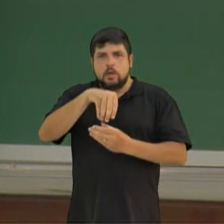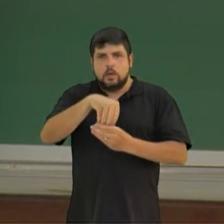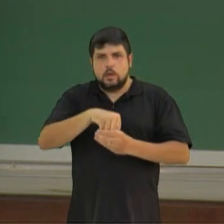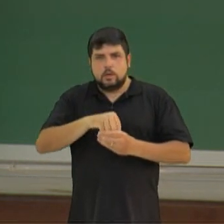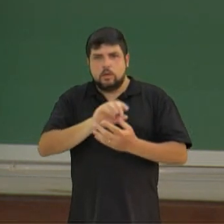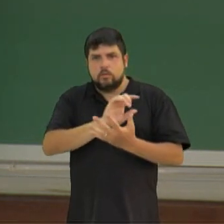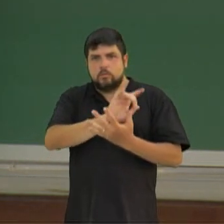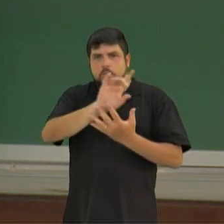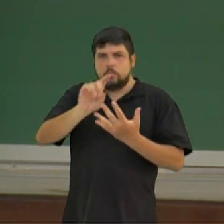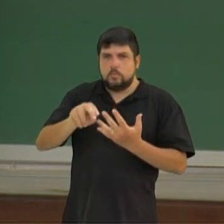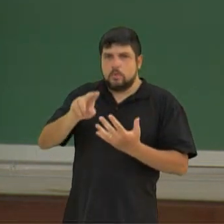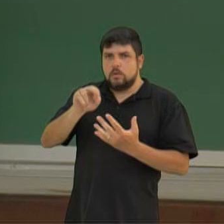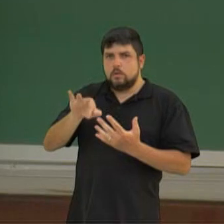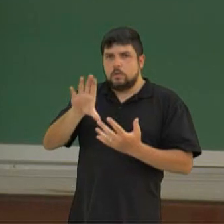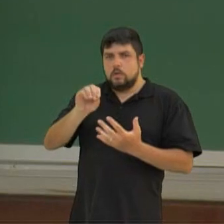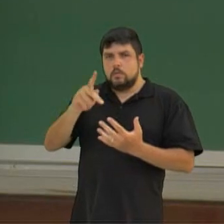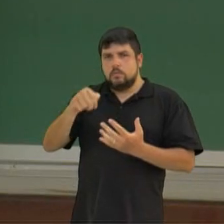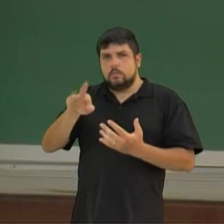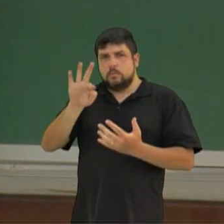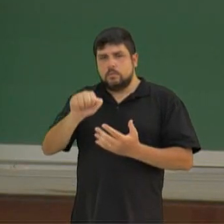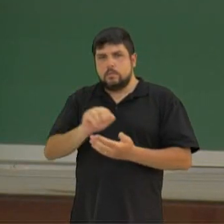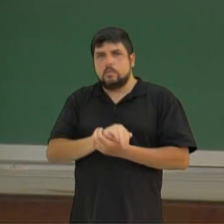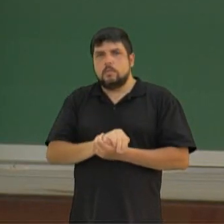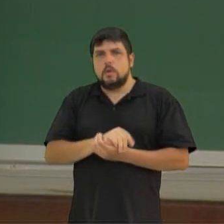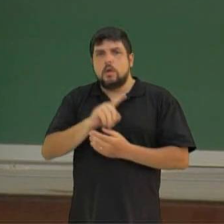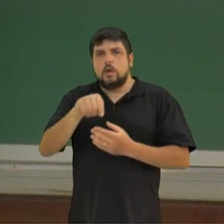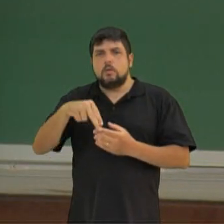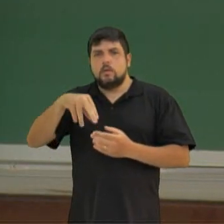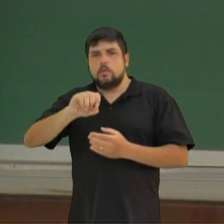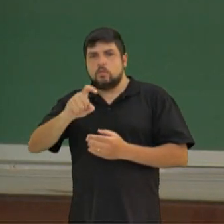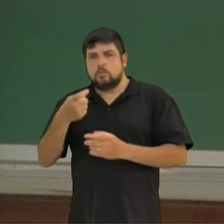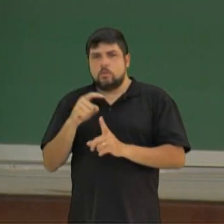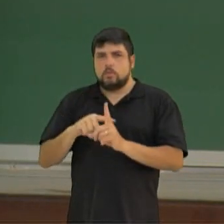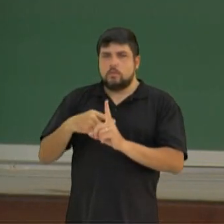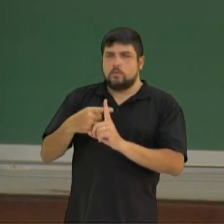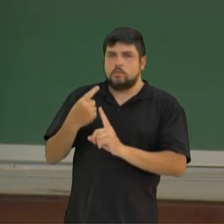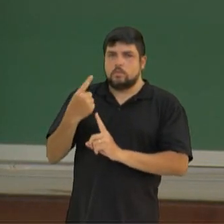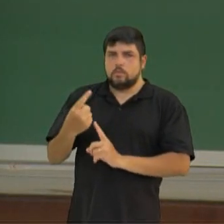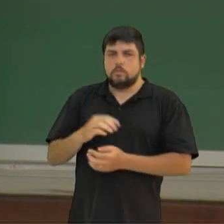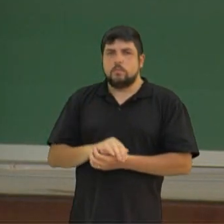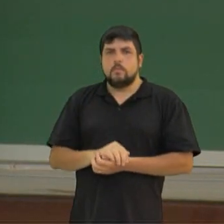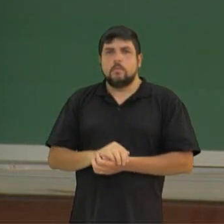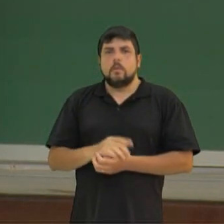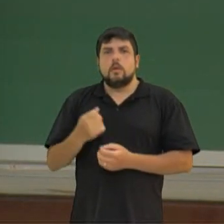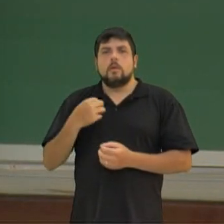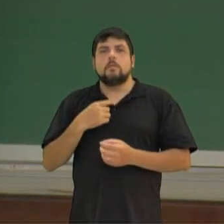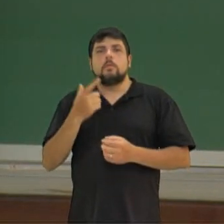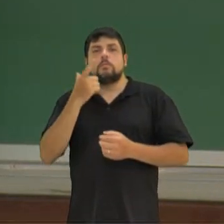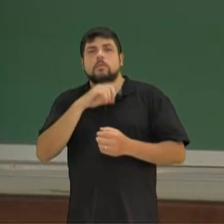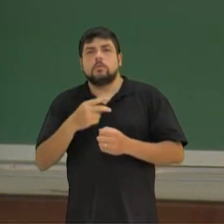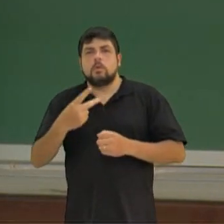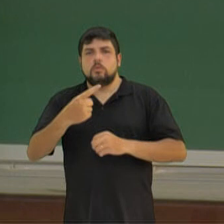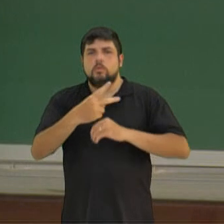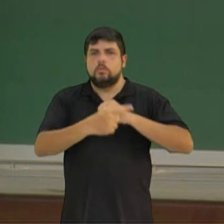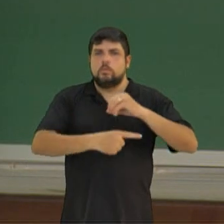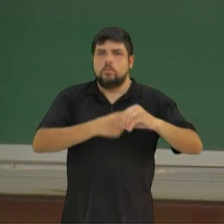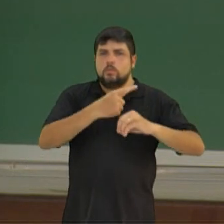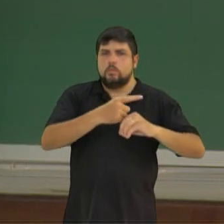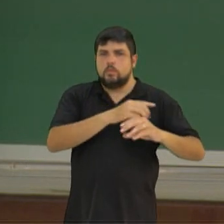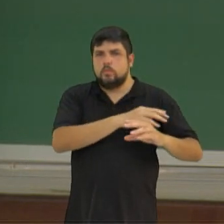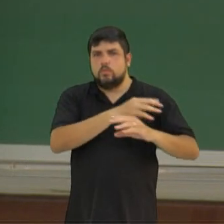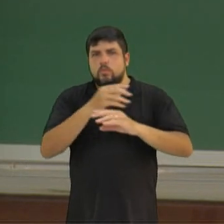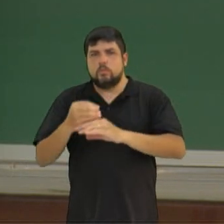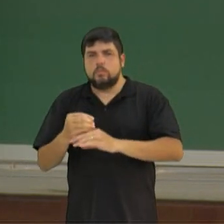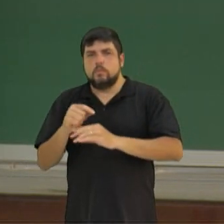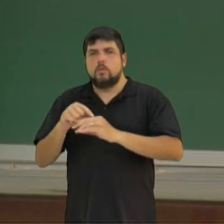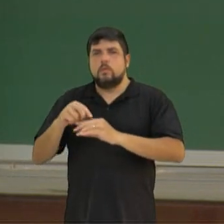substância nitrato de prata, com o NOx dela sendo mais 1, e aí ela vai ganhar 2 elétrons para ficar com prata